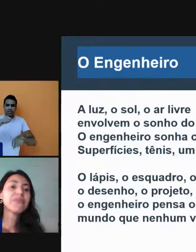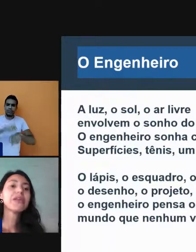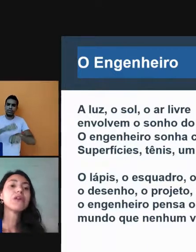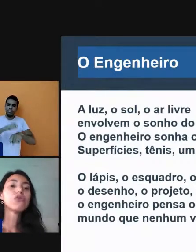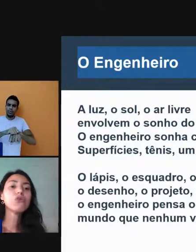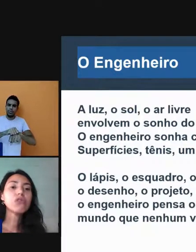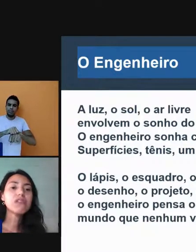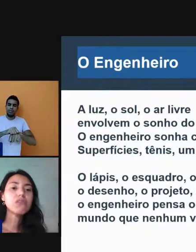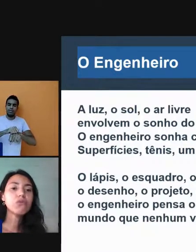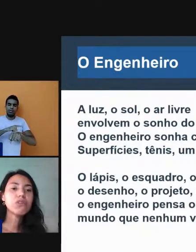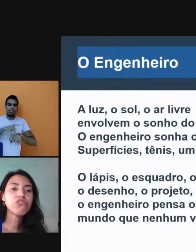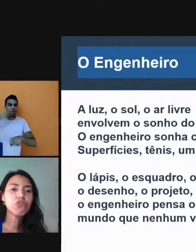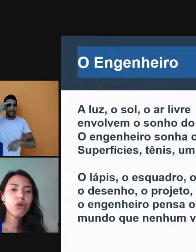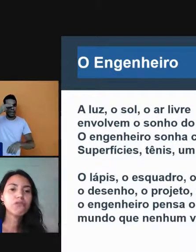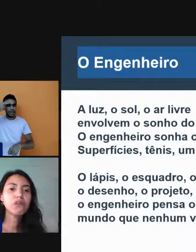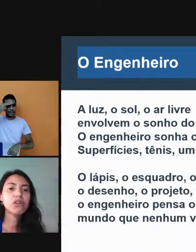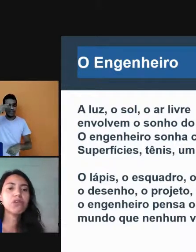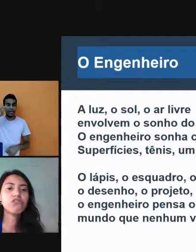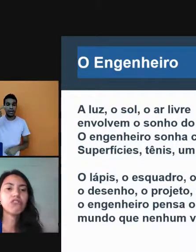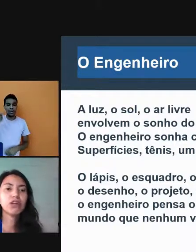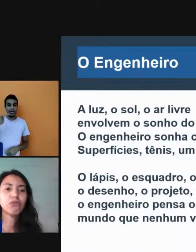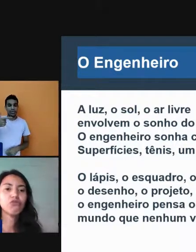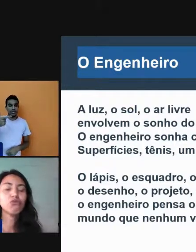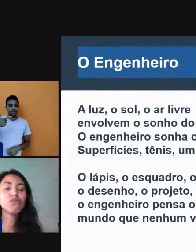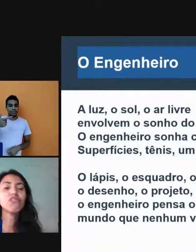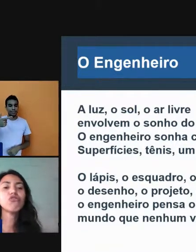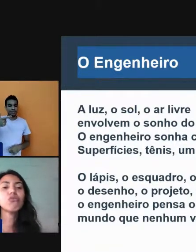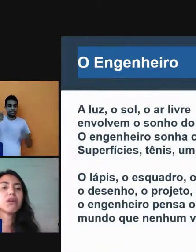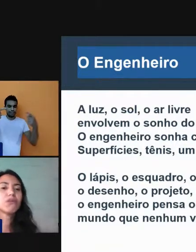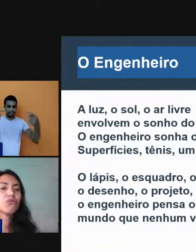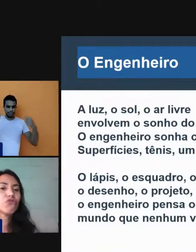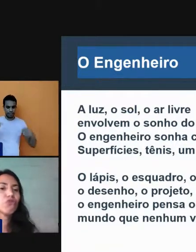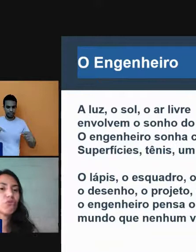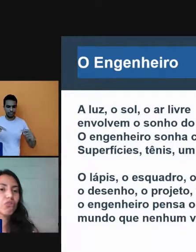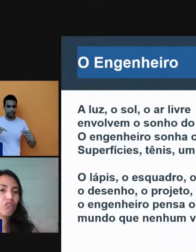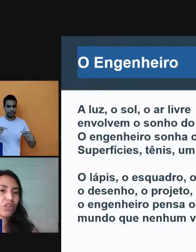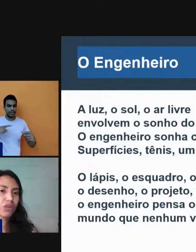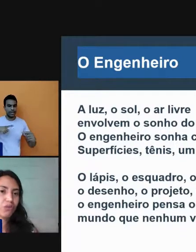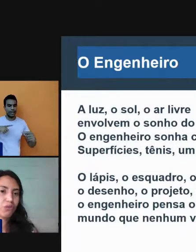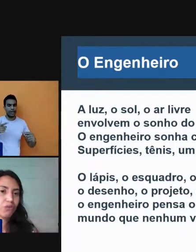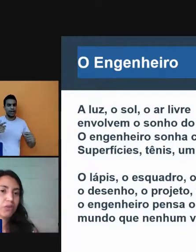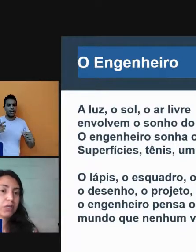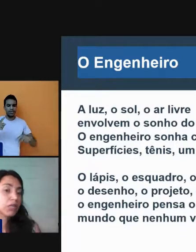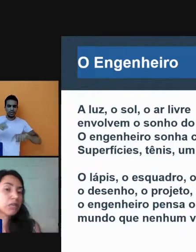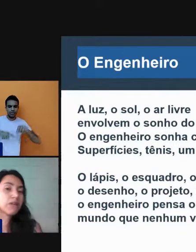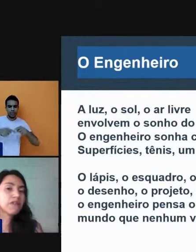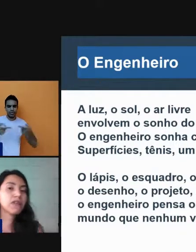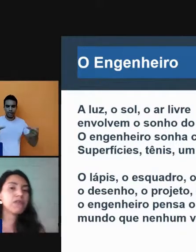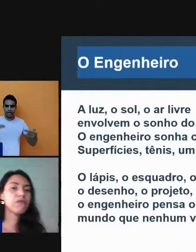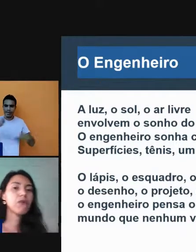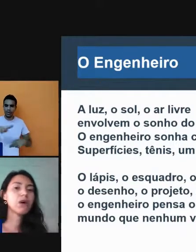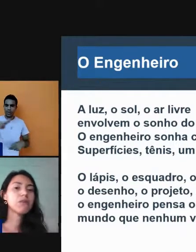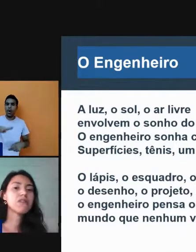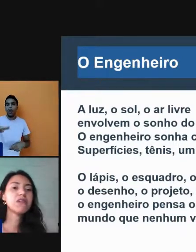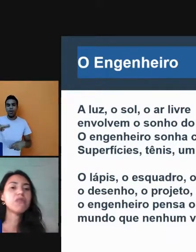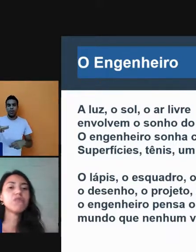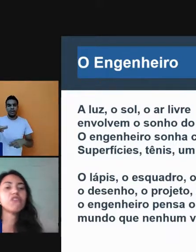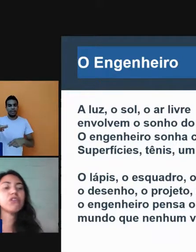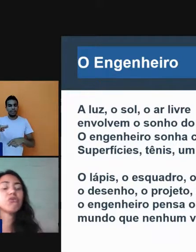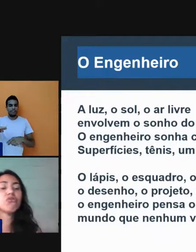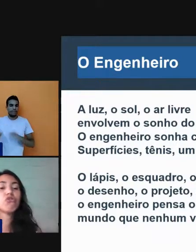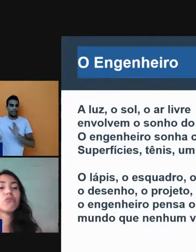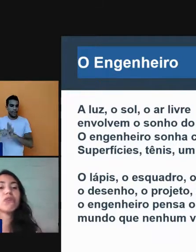né? Na segunda estrofe, o que nós temos? Os instrumentos do engenheiro, que também, de certa forma,